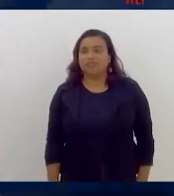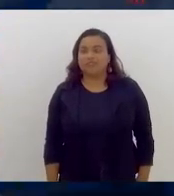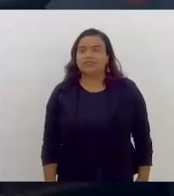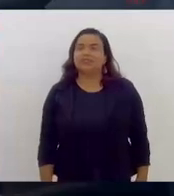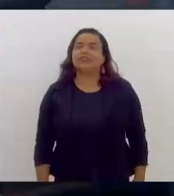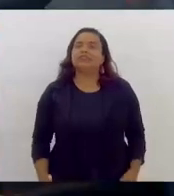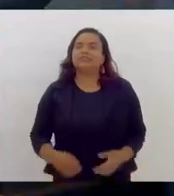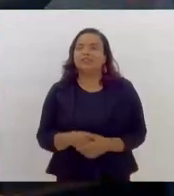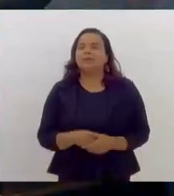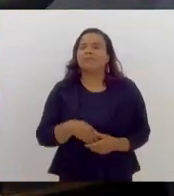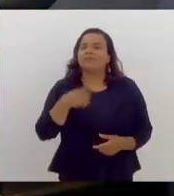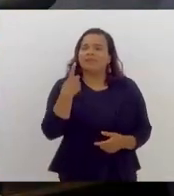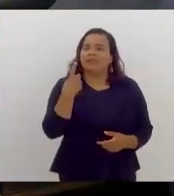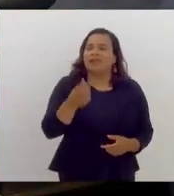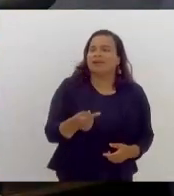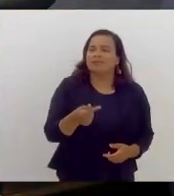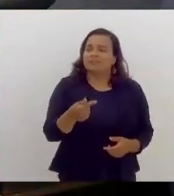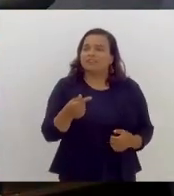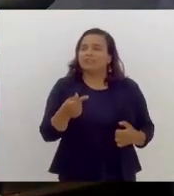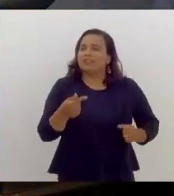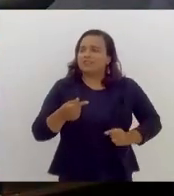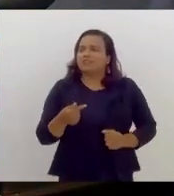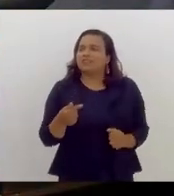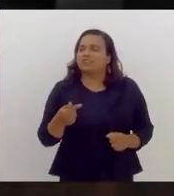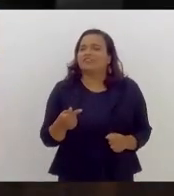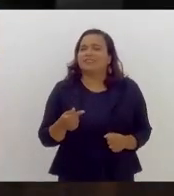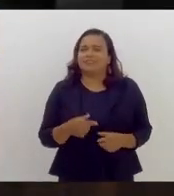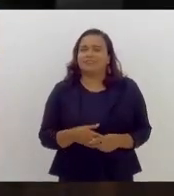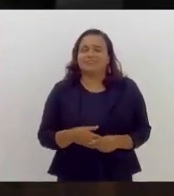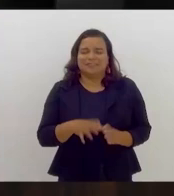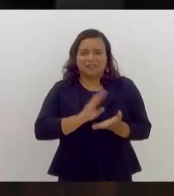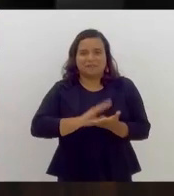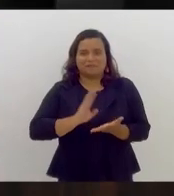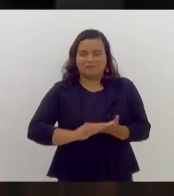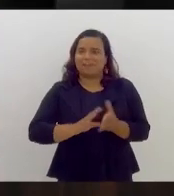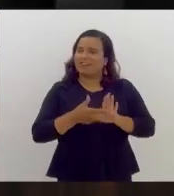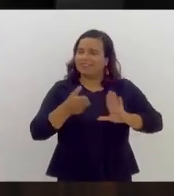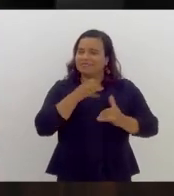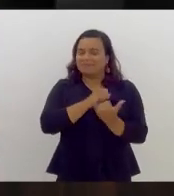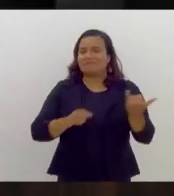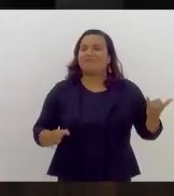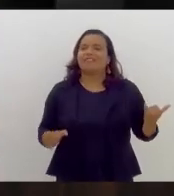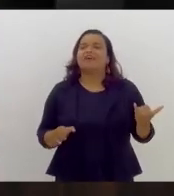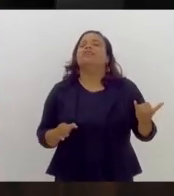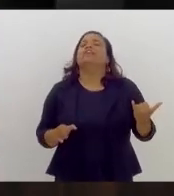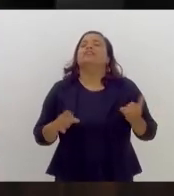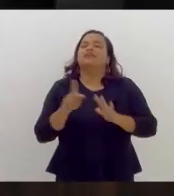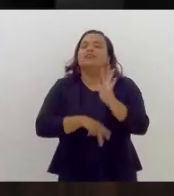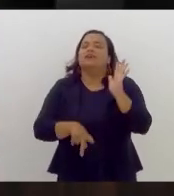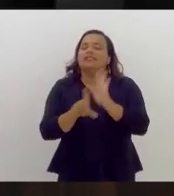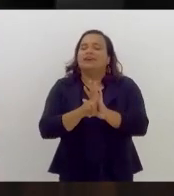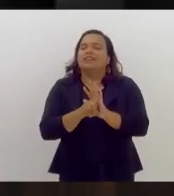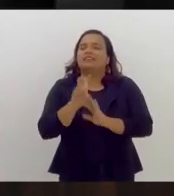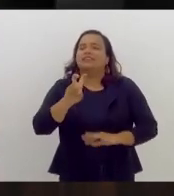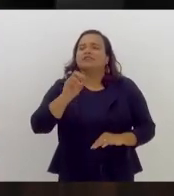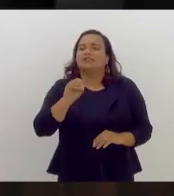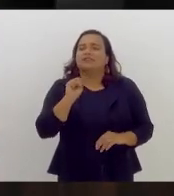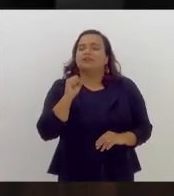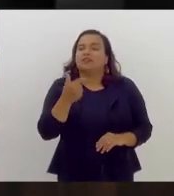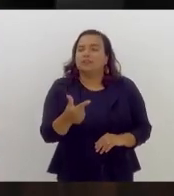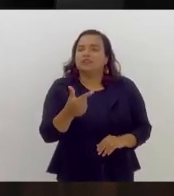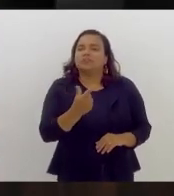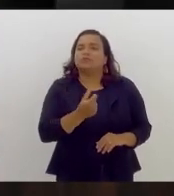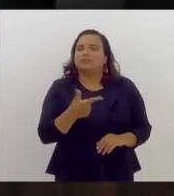Vamos ao 17º da pauta. Veto parcial aposto ao projeto de lei 5082 de